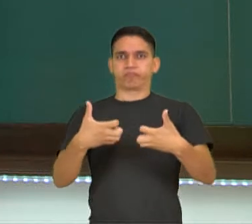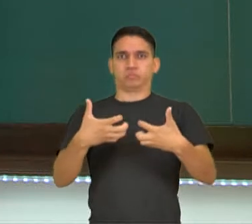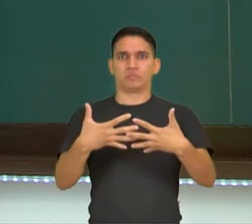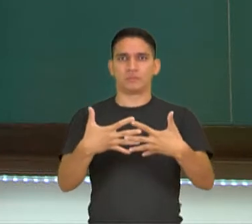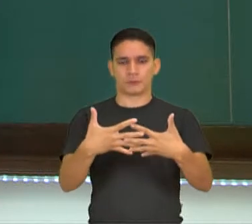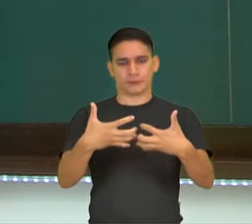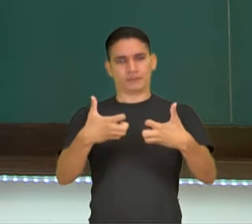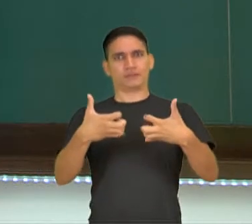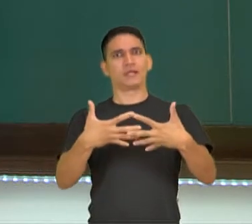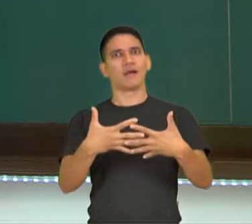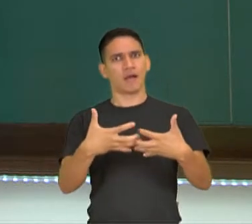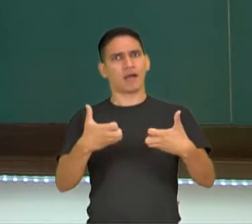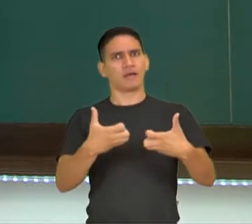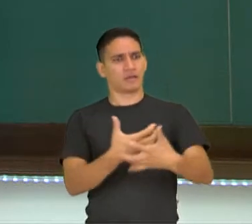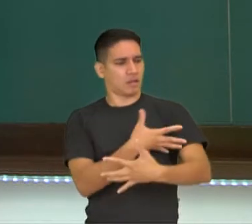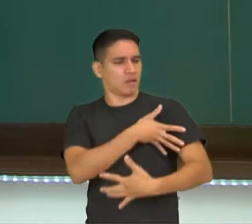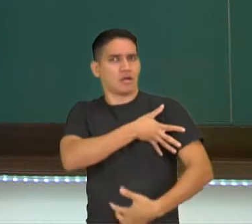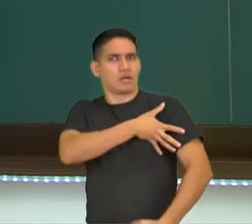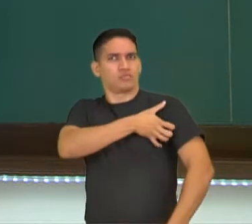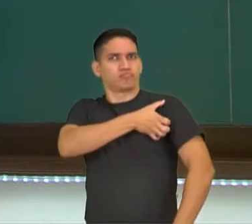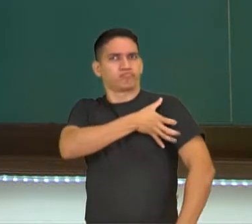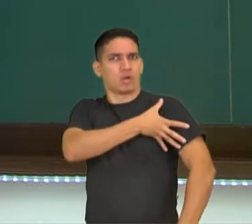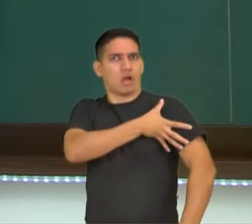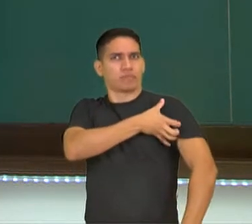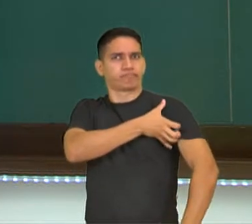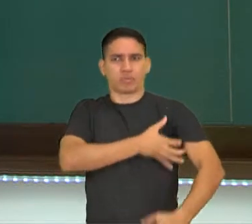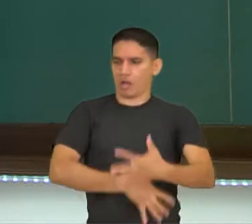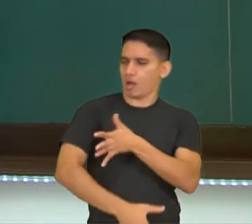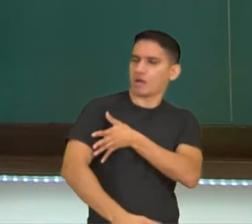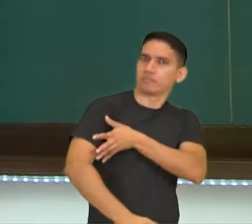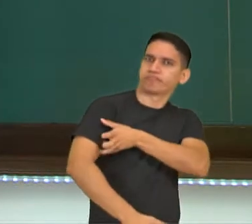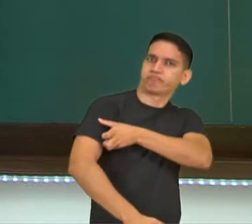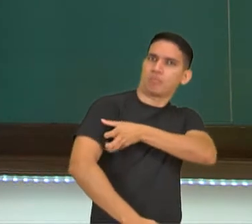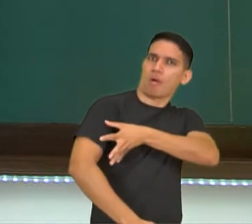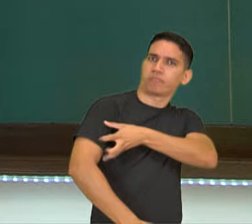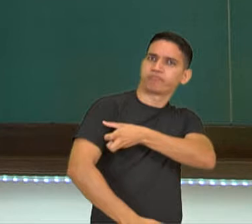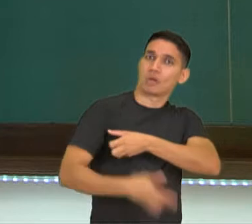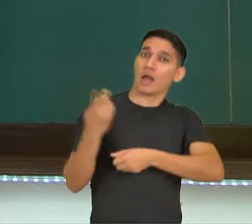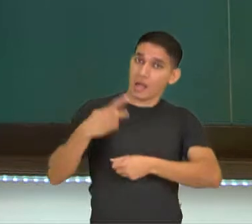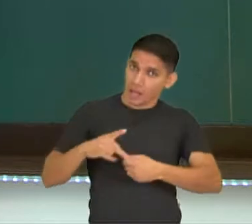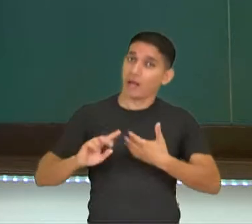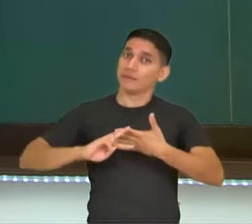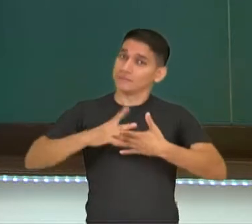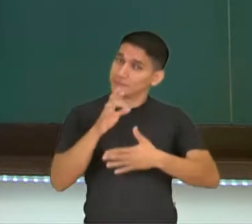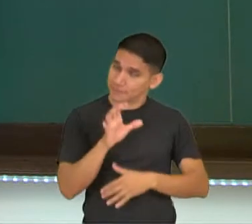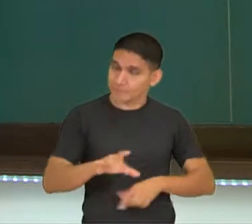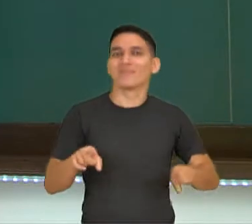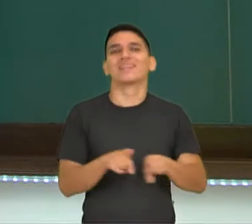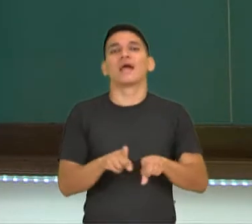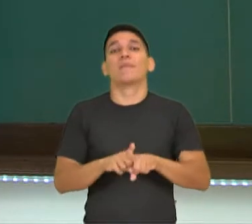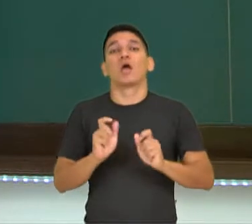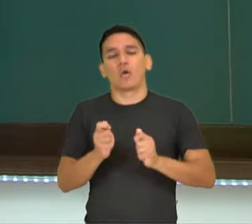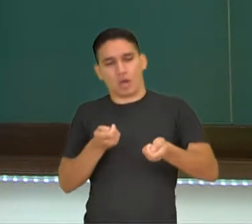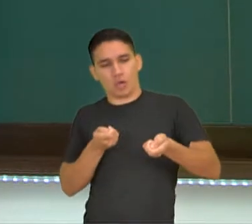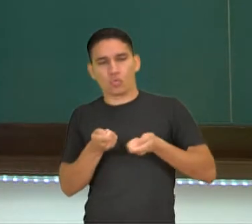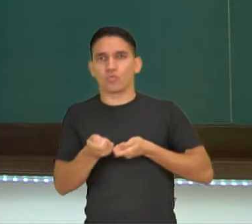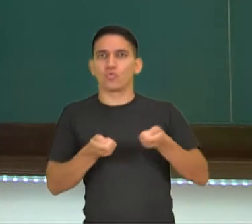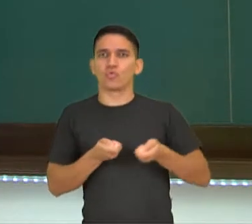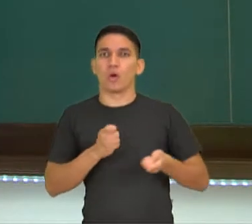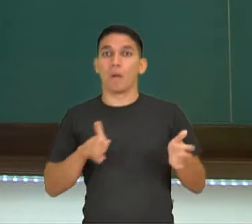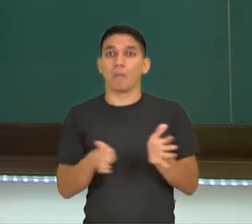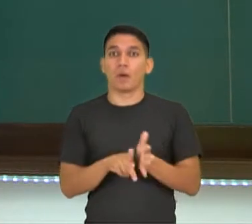provoca essas contrações musculares e, além disso, regulador da pressão